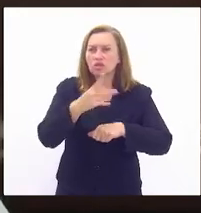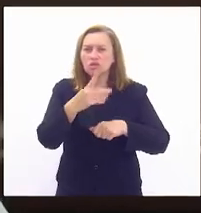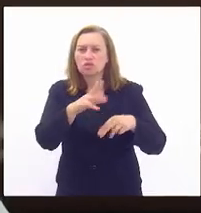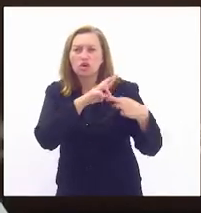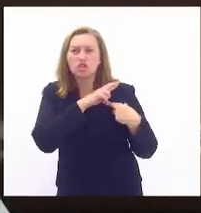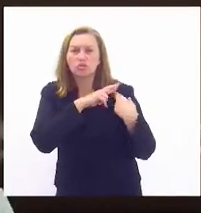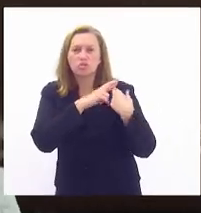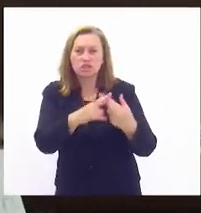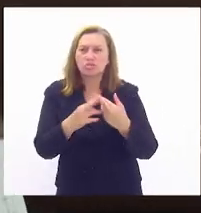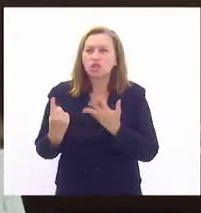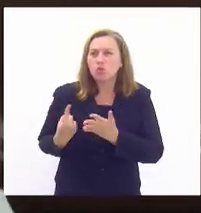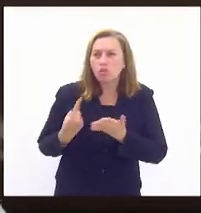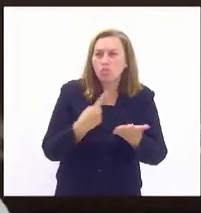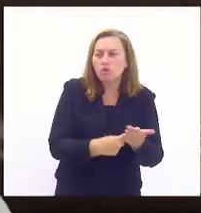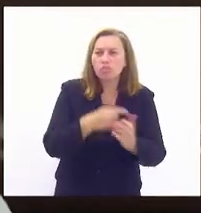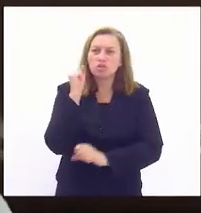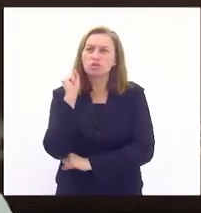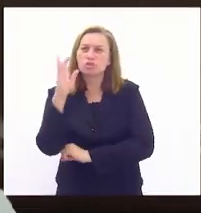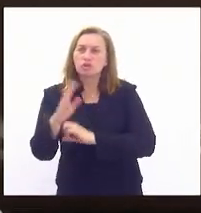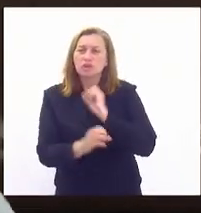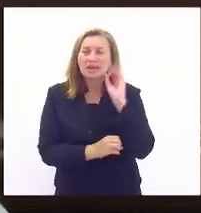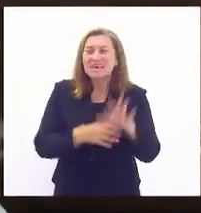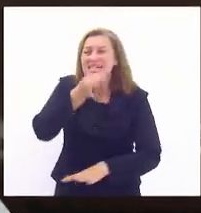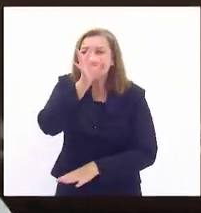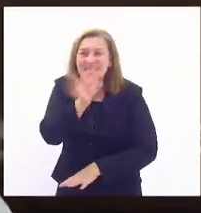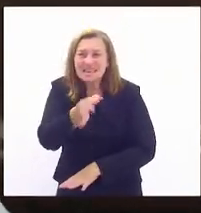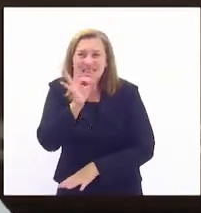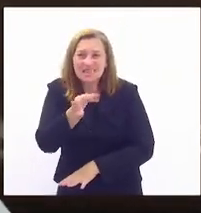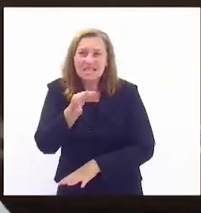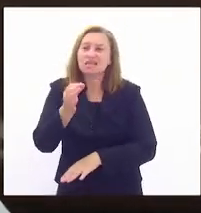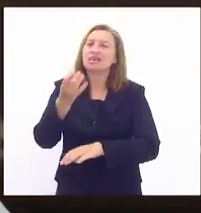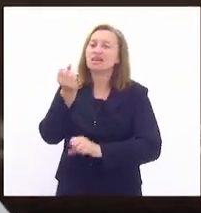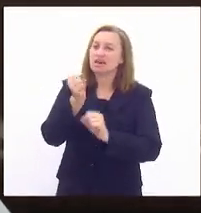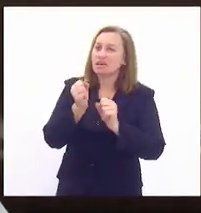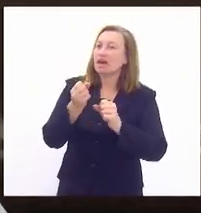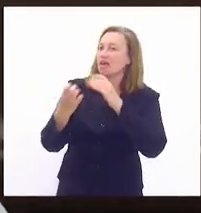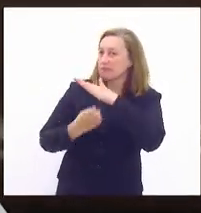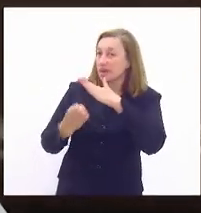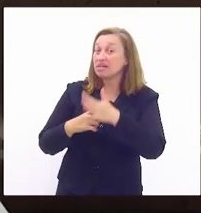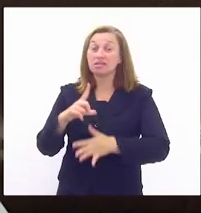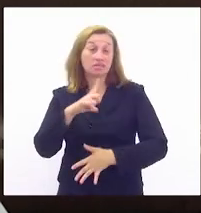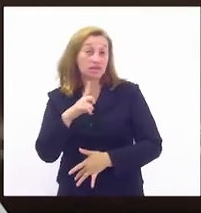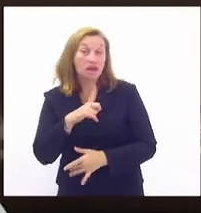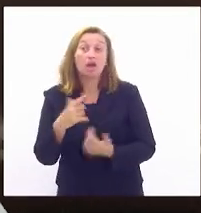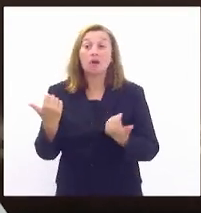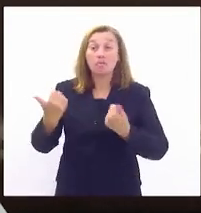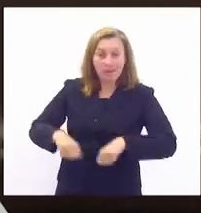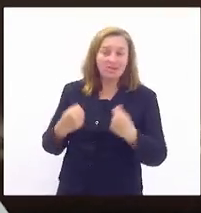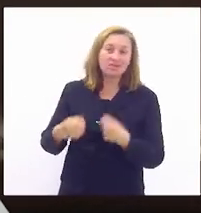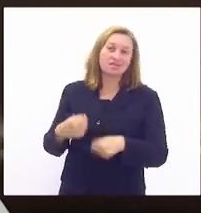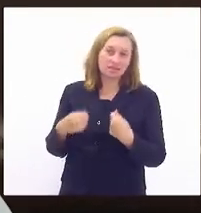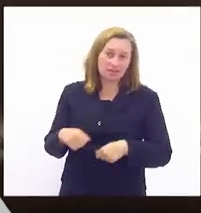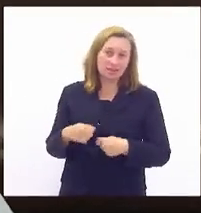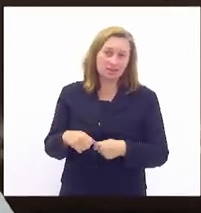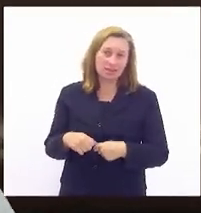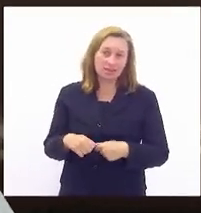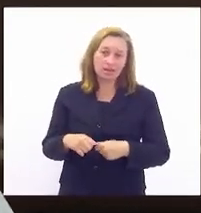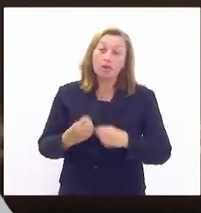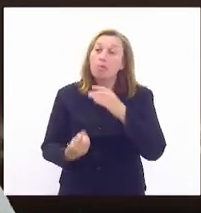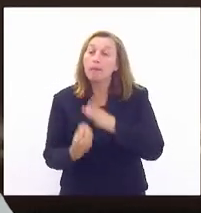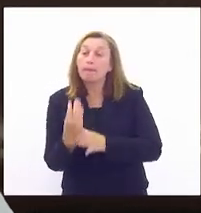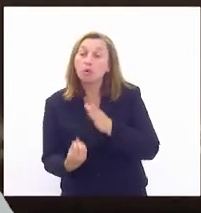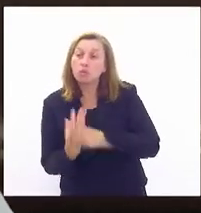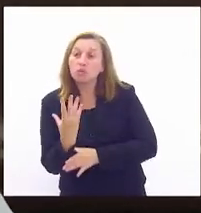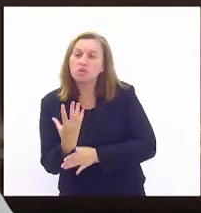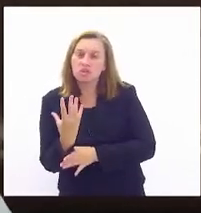seu compromisso com o meio ambiente, que eu tenho certeza que a empresa tem. Porque ela precisa disso justamente para poder produzir e